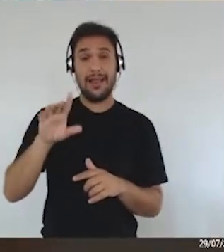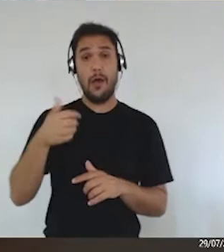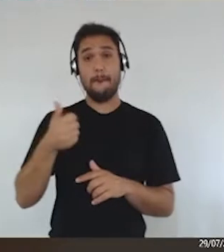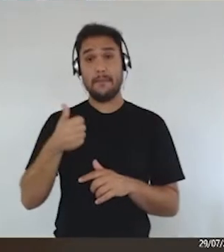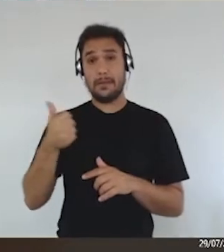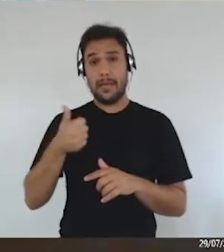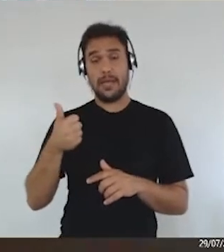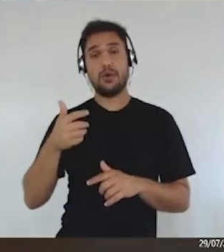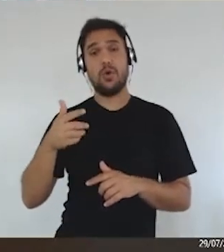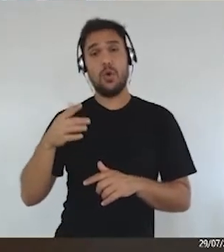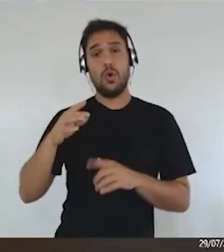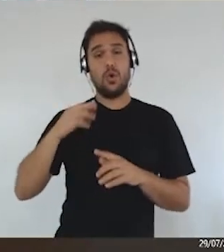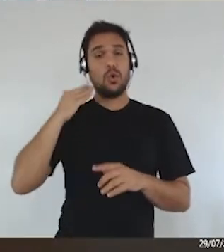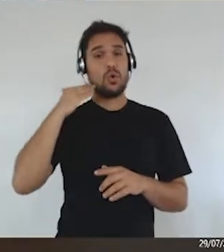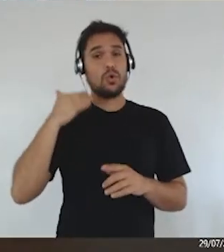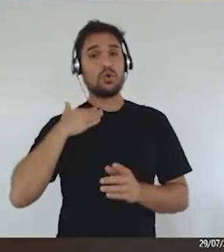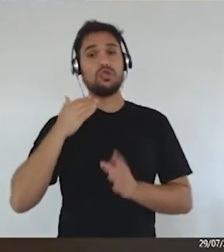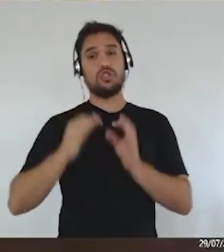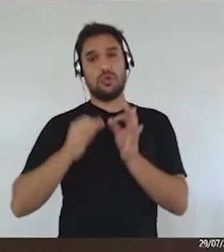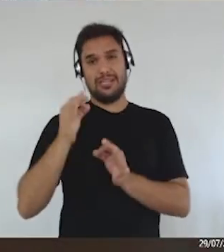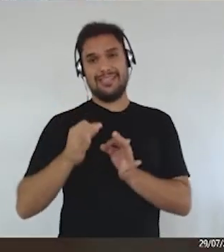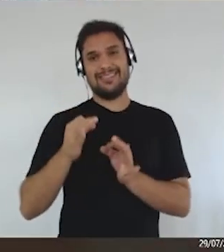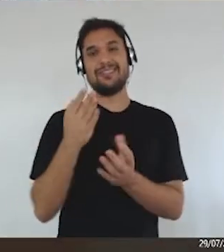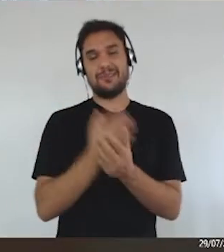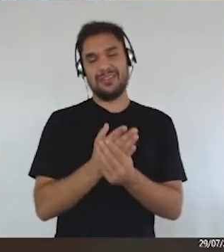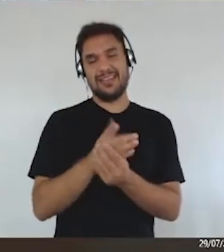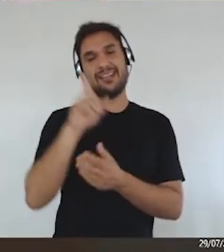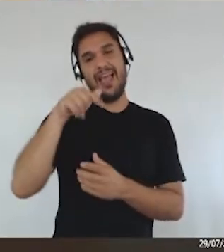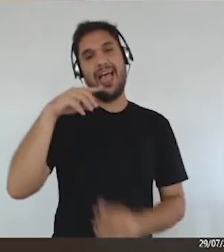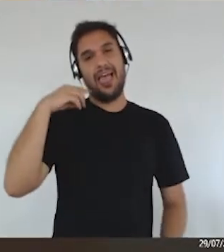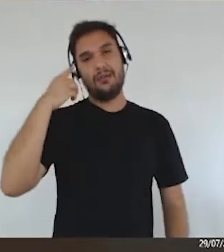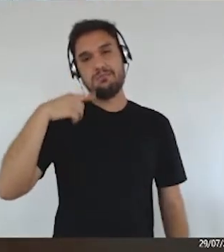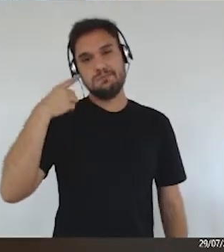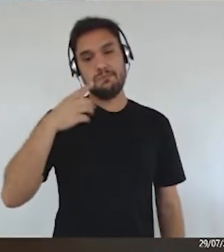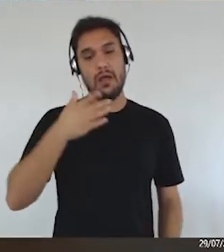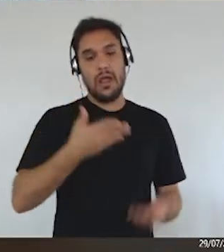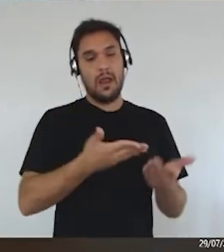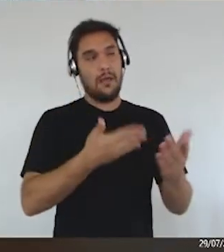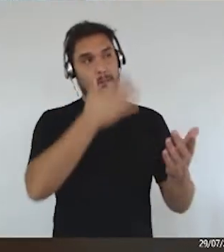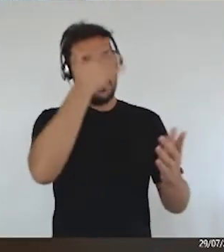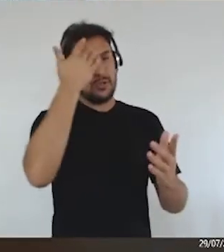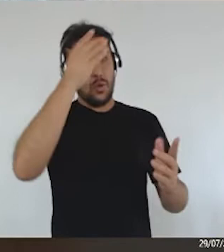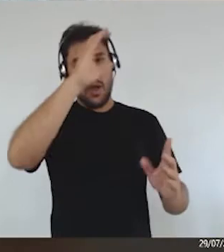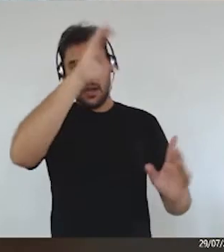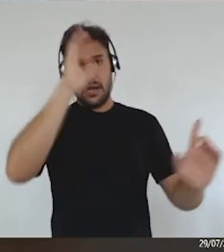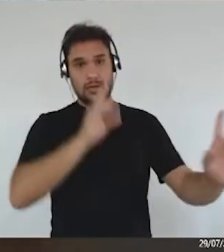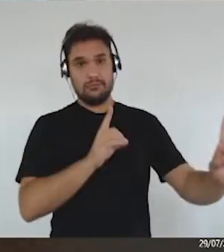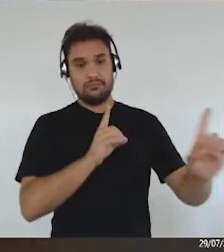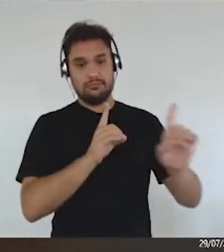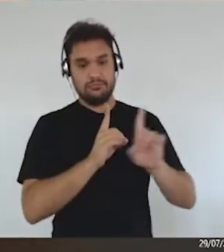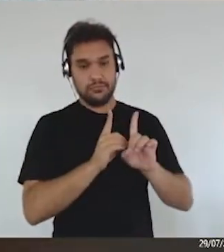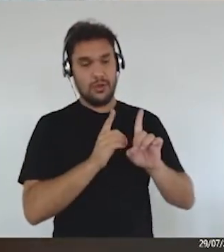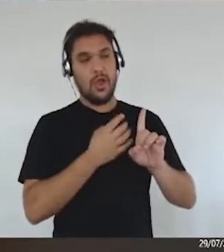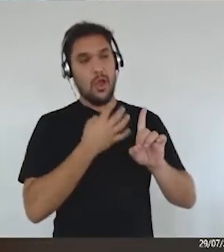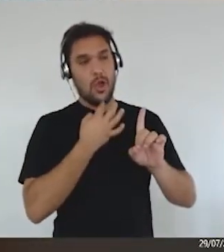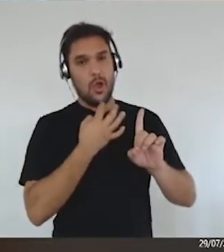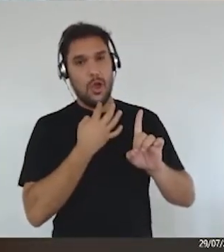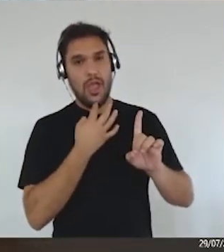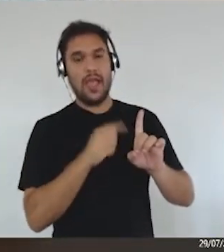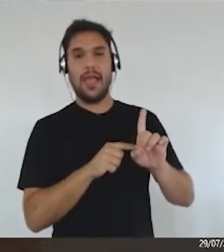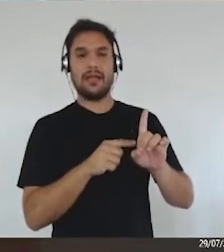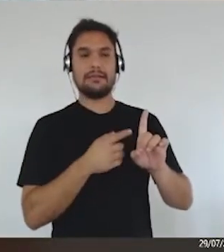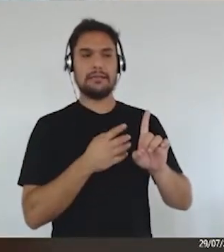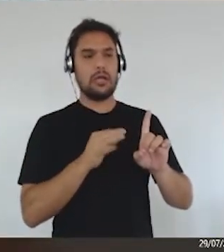juiz da causa, né, que a gente sempre usa isso. Quando ele recebe o cliente, a partir do momento que ele conhece todas as